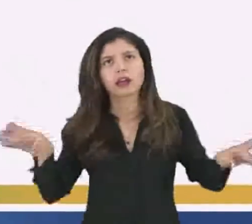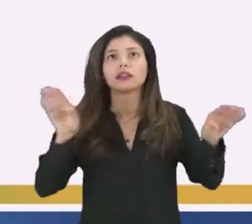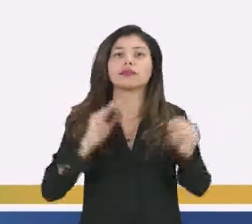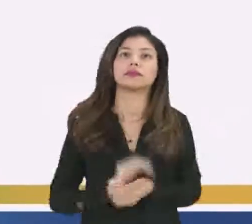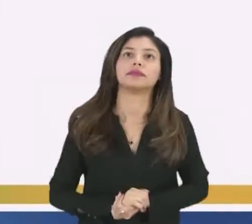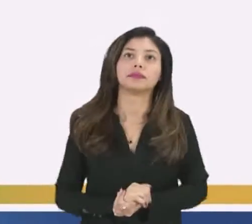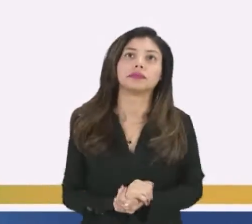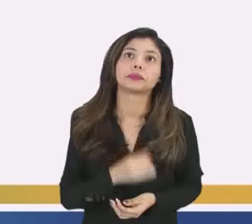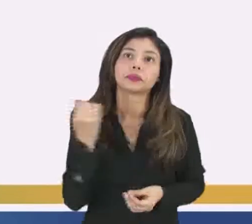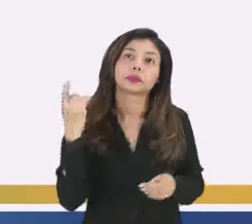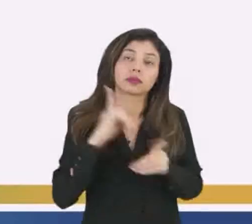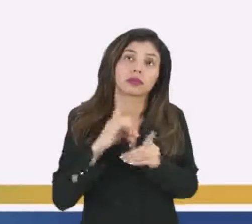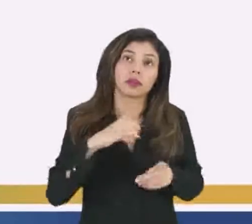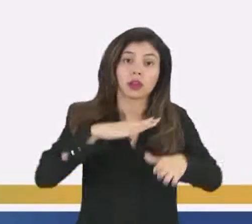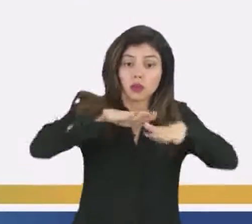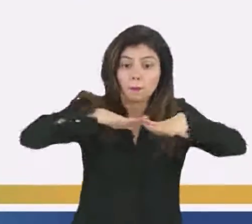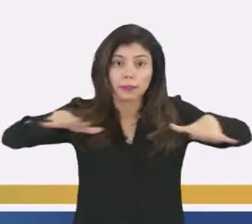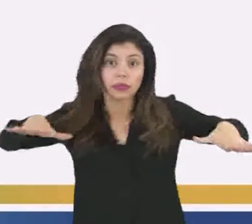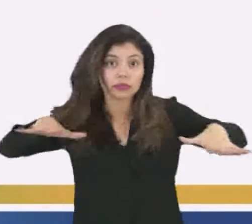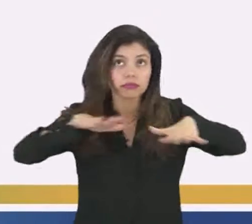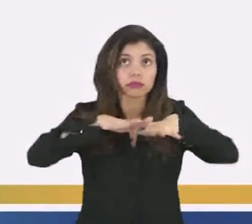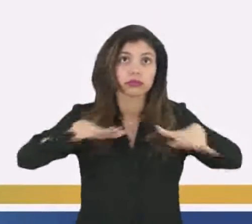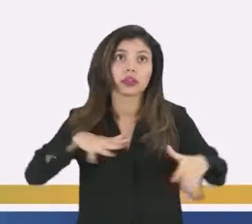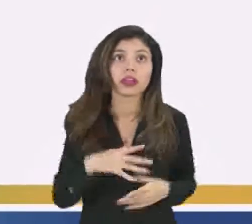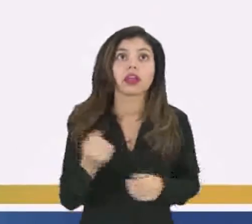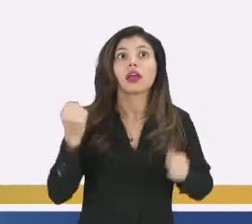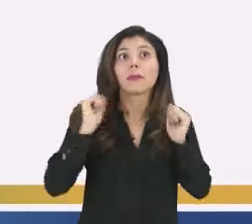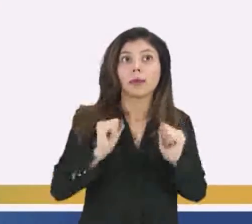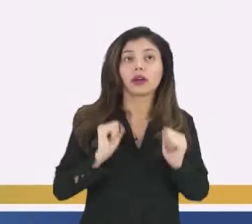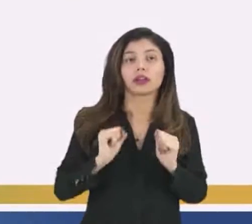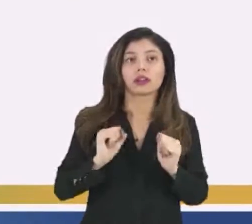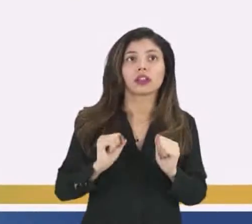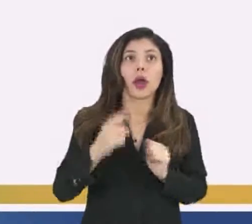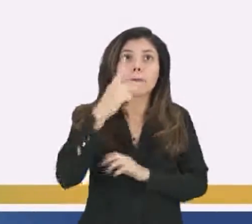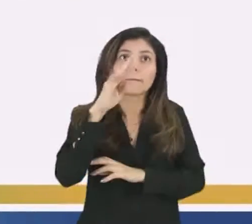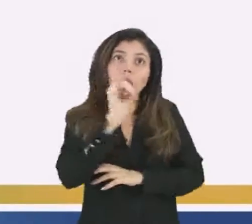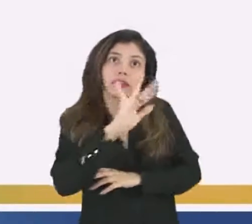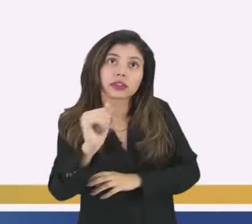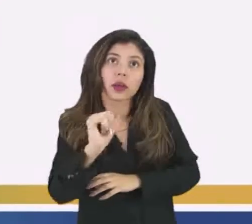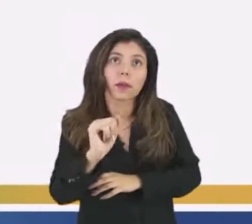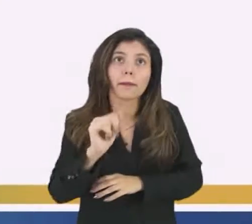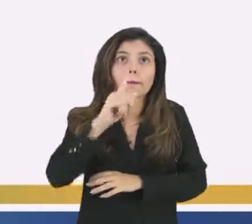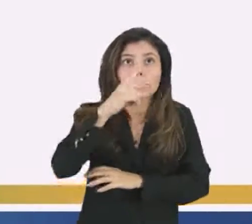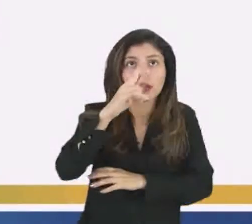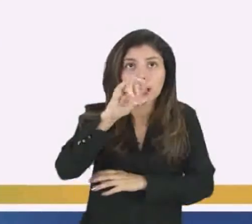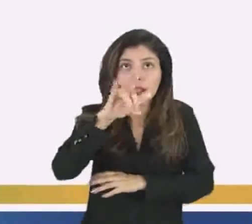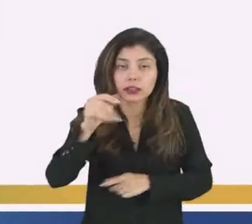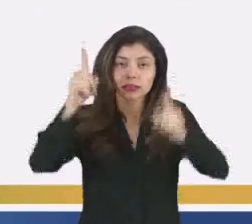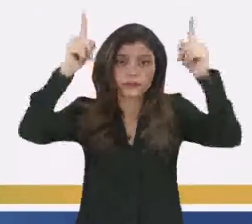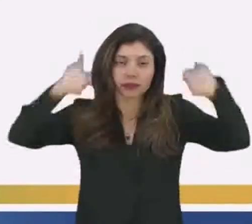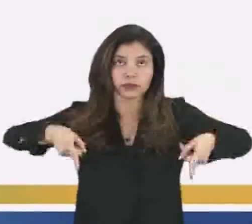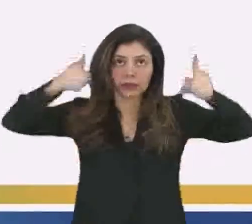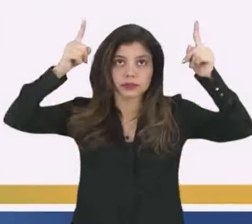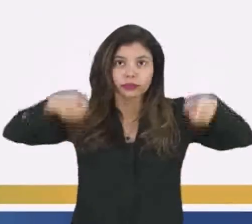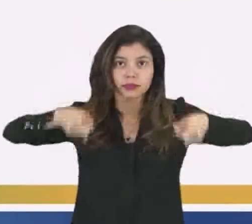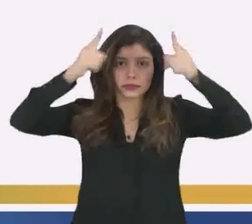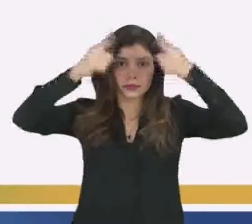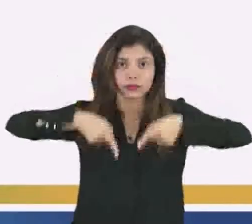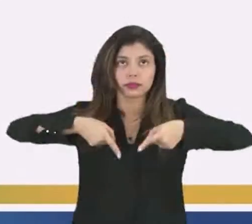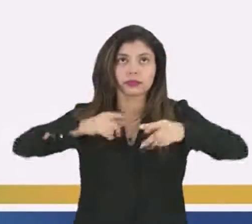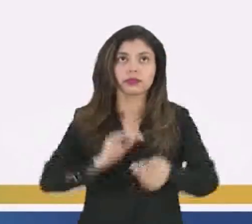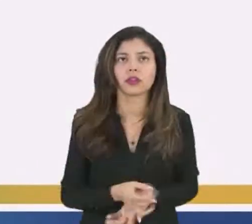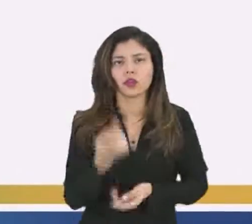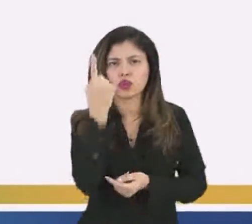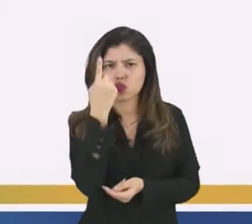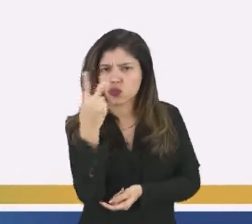tá? Ou seja, elas podem interagir no plano e as possíveis posições relativas são paralelas, elas podem ser, então